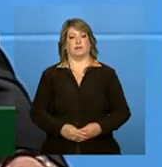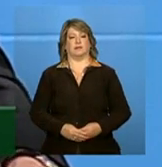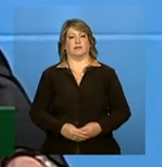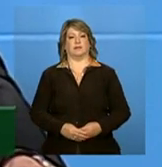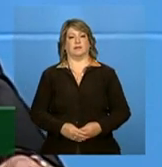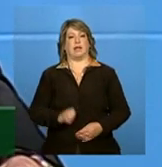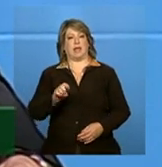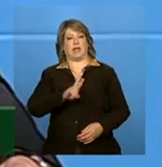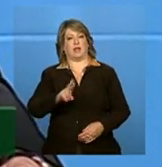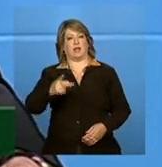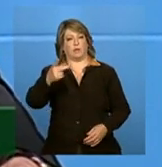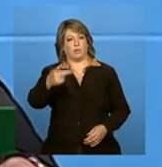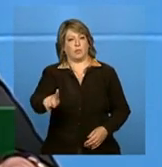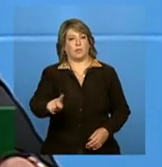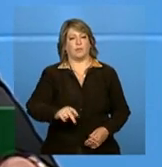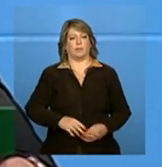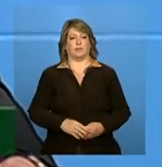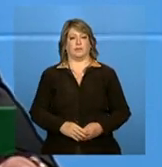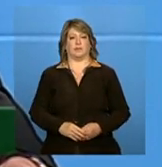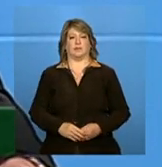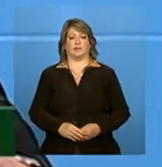em seu nome,